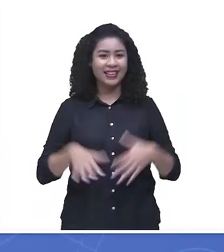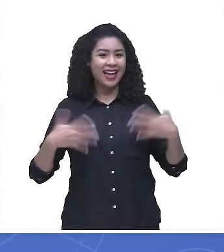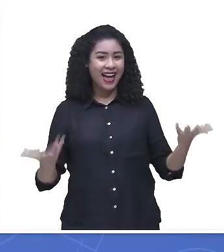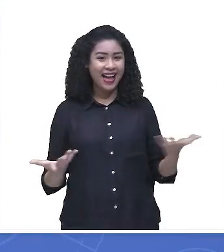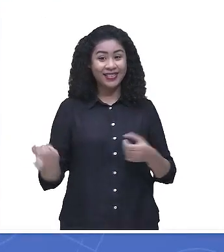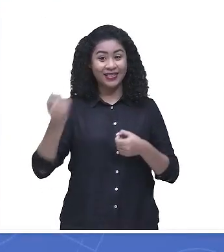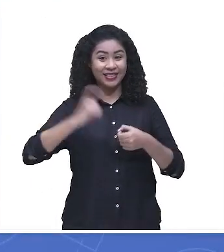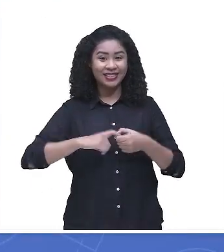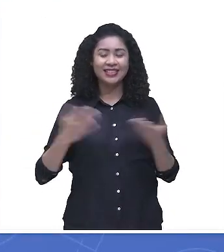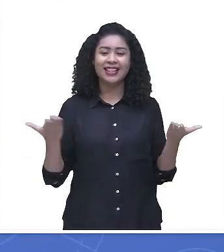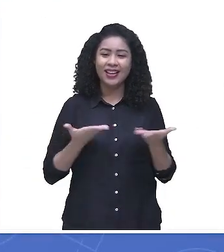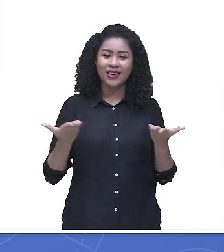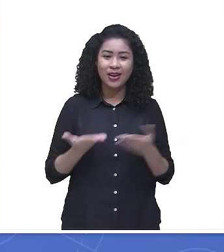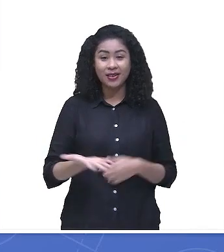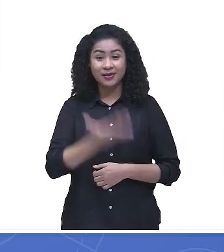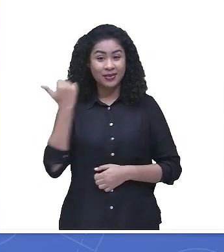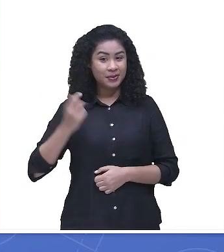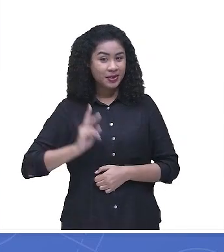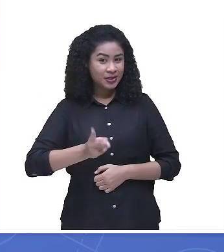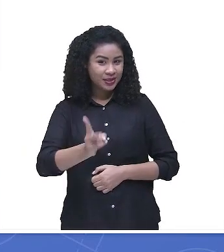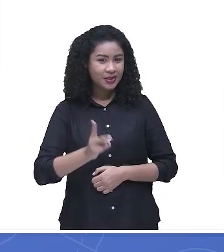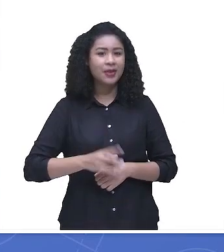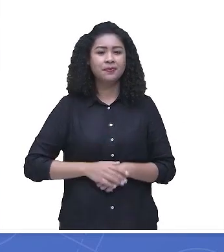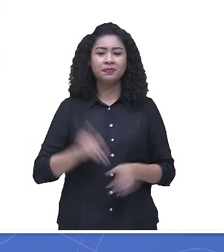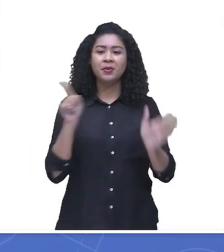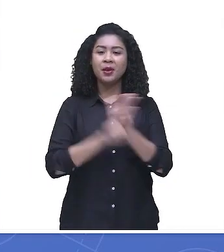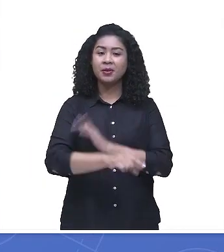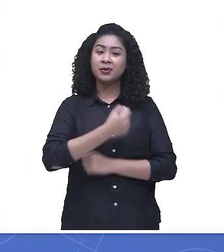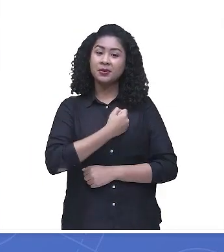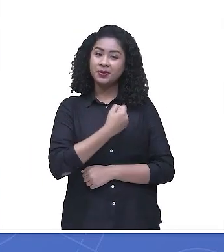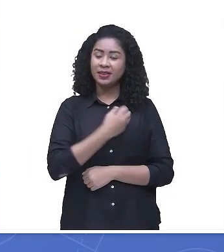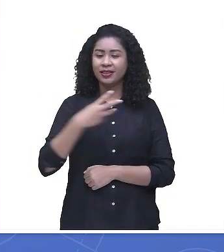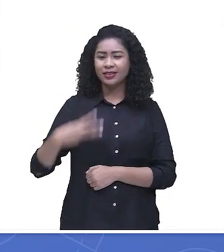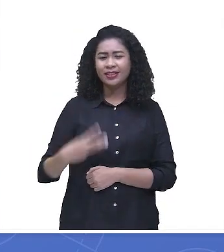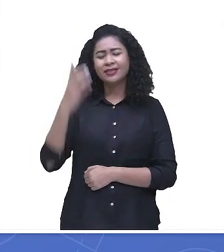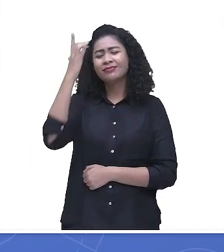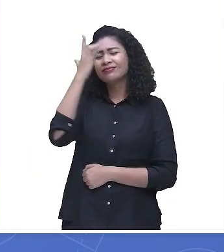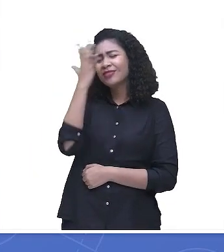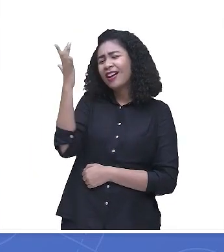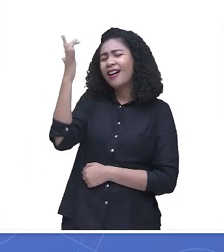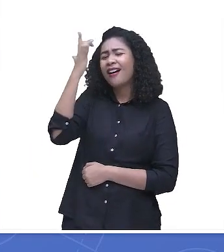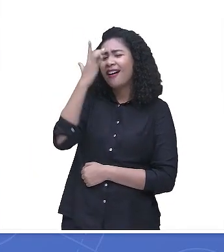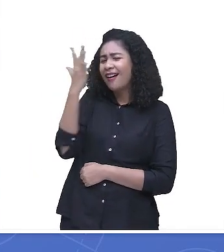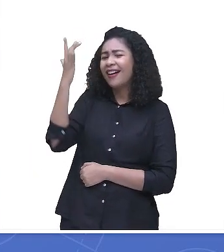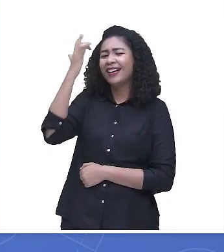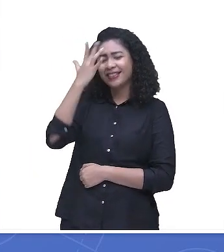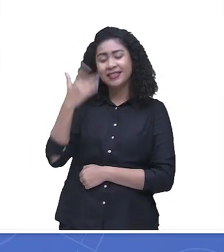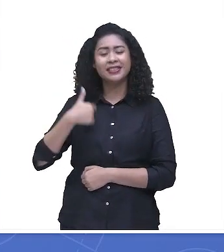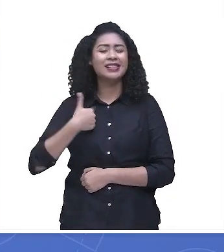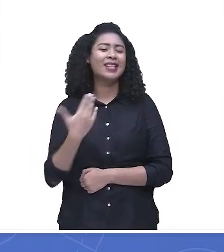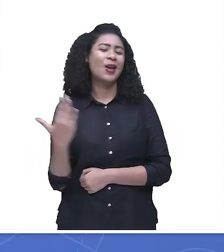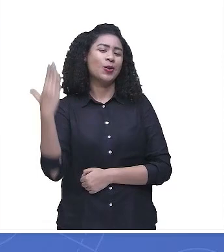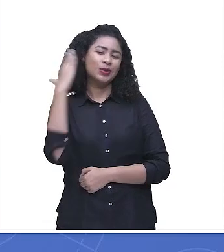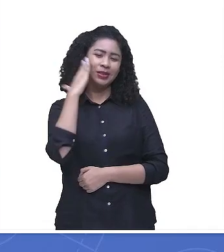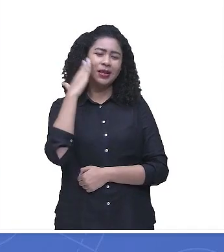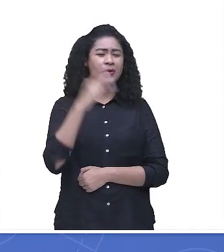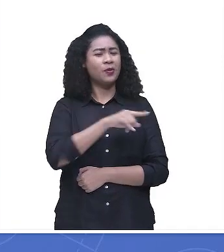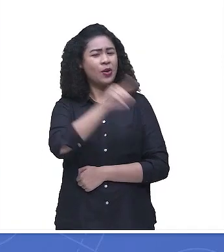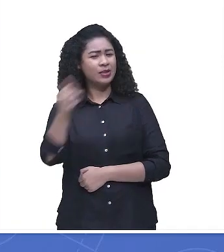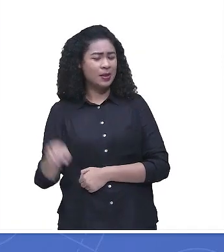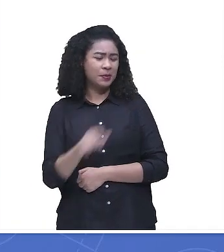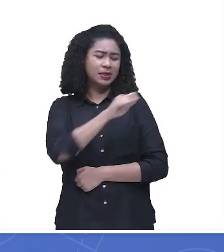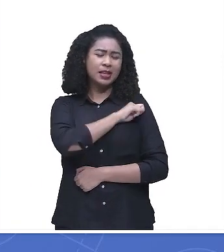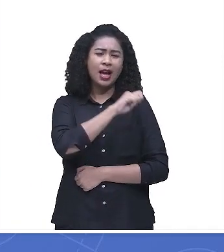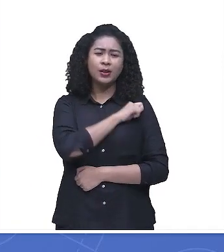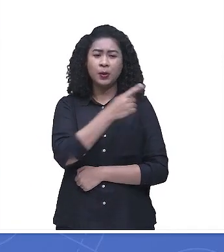Voltei. Vamos lá, então? Olha aí, terceira questão. Essa tá muito óbvia, porque eu tenho certeza que os meus alunos da primeira